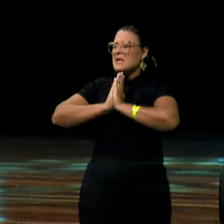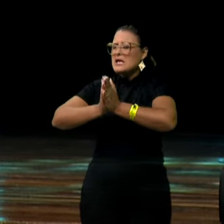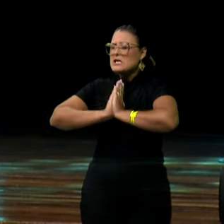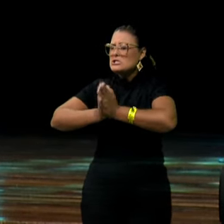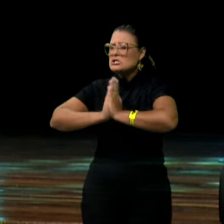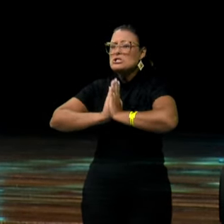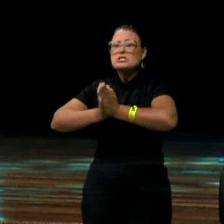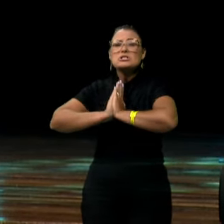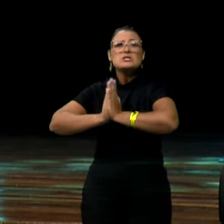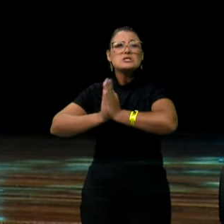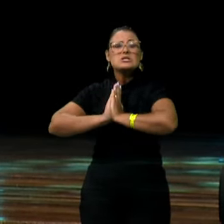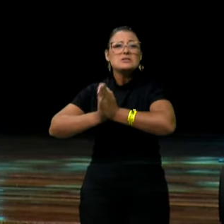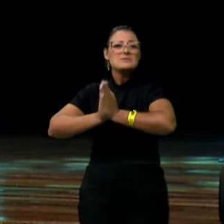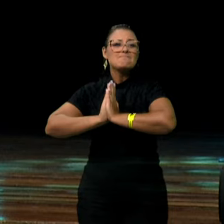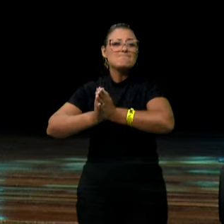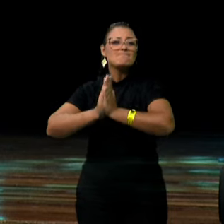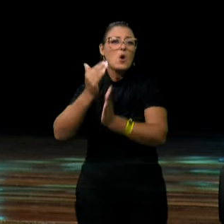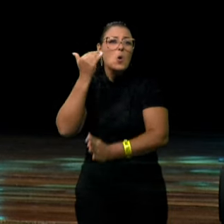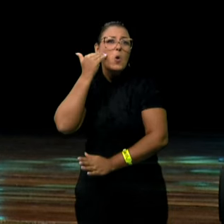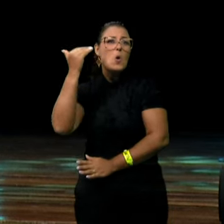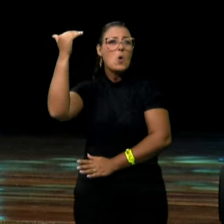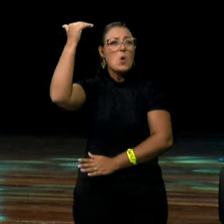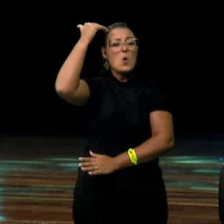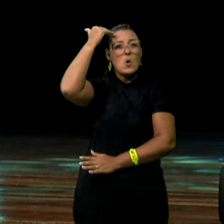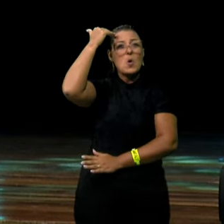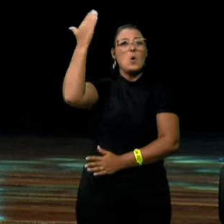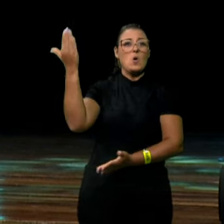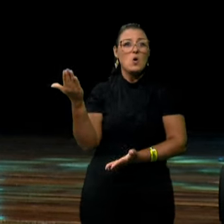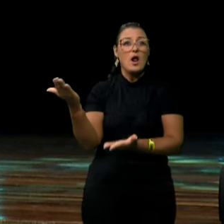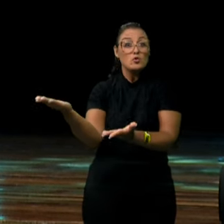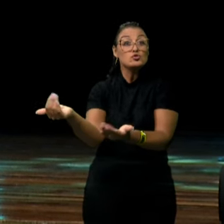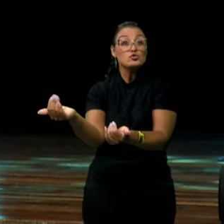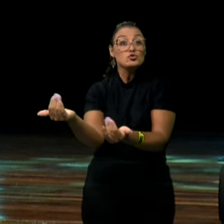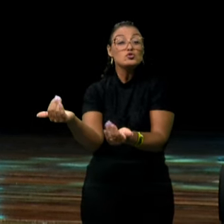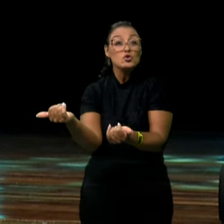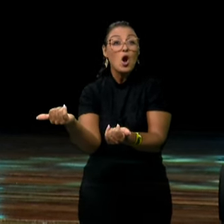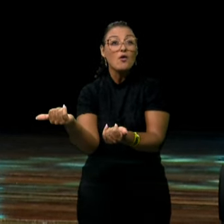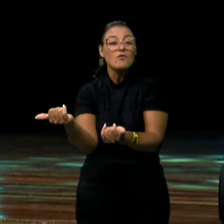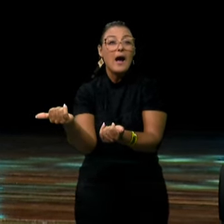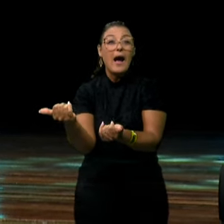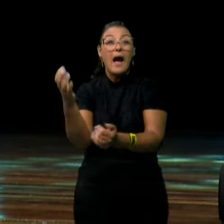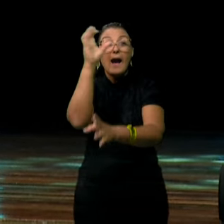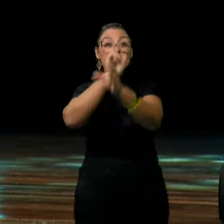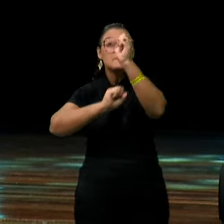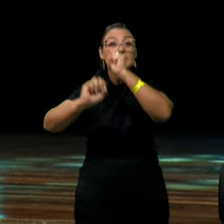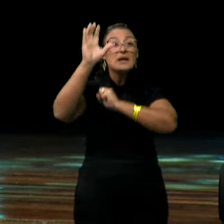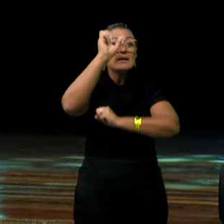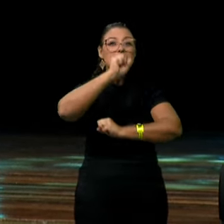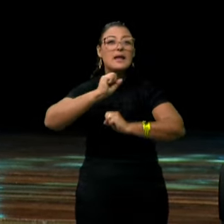a Coreia do Sul ter o que elas têm se não que aprenderam simplesmente a orar